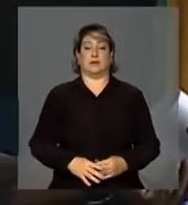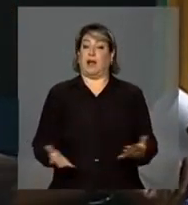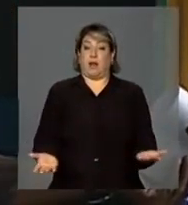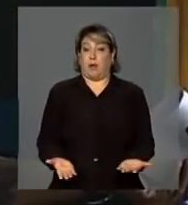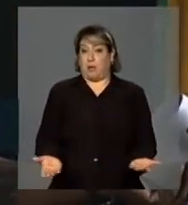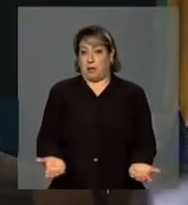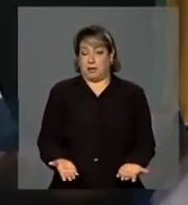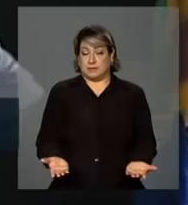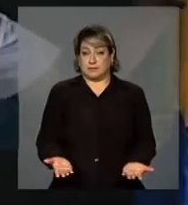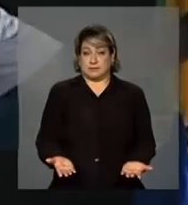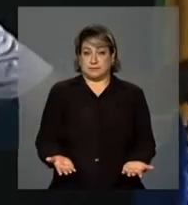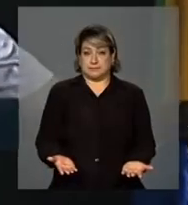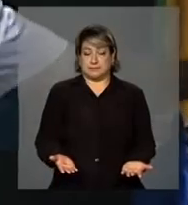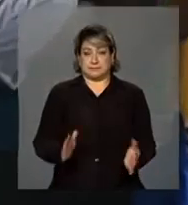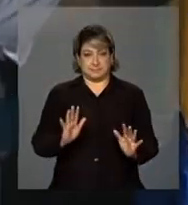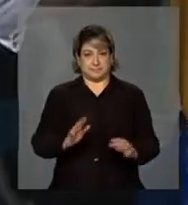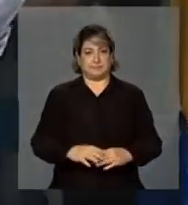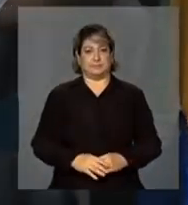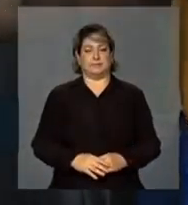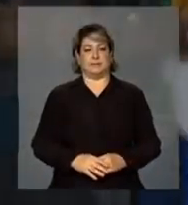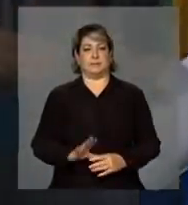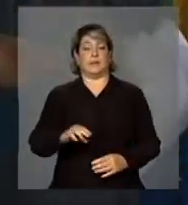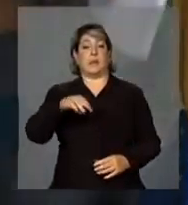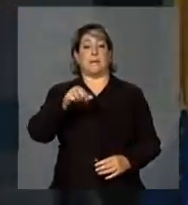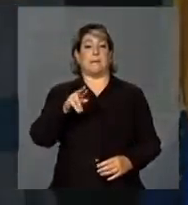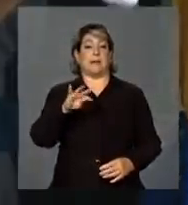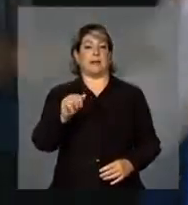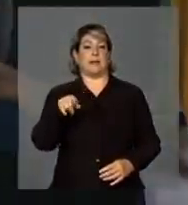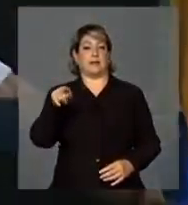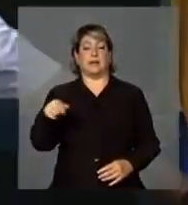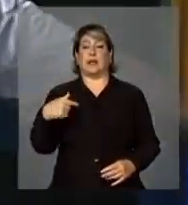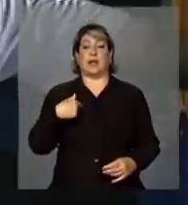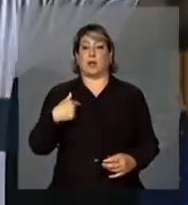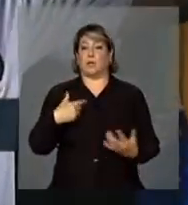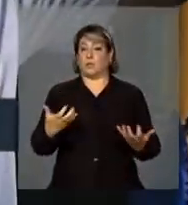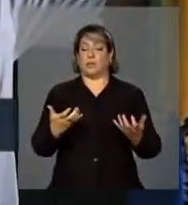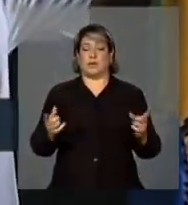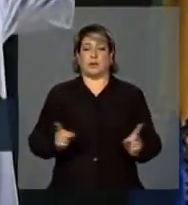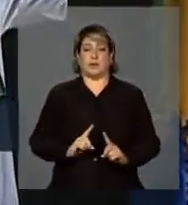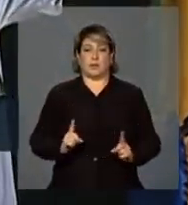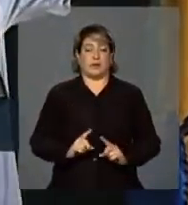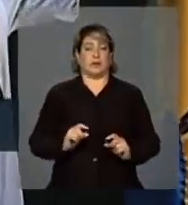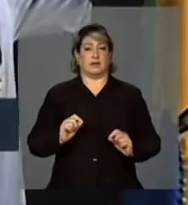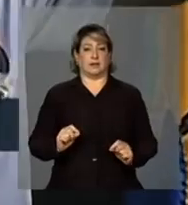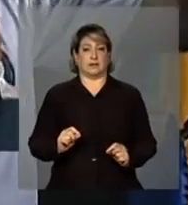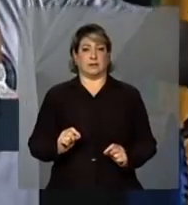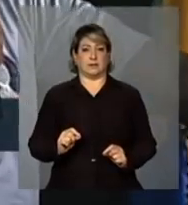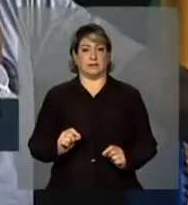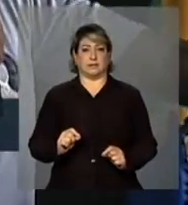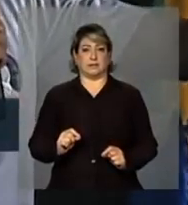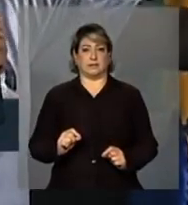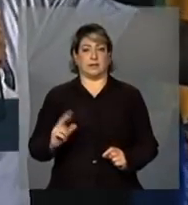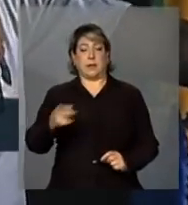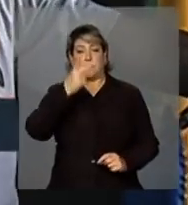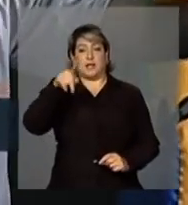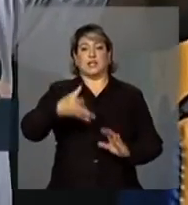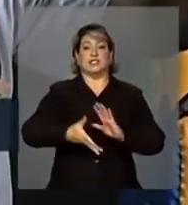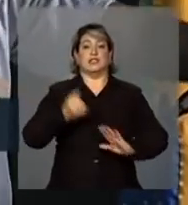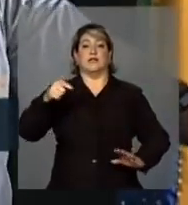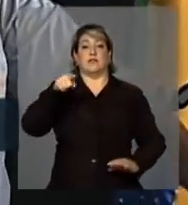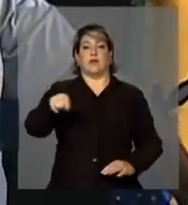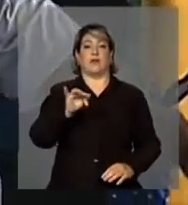agora. E outro, a Marta, eu não quero que o pessoal tire você